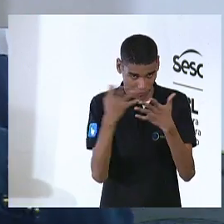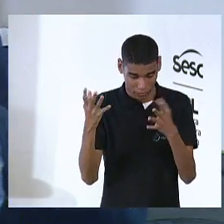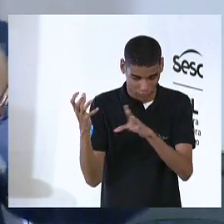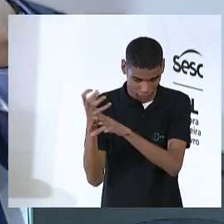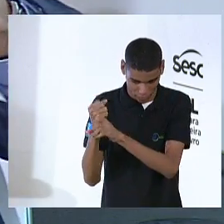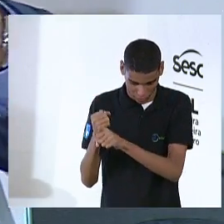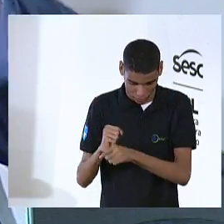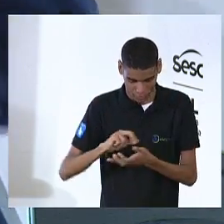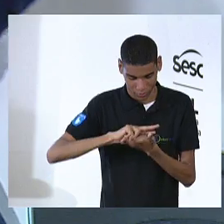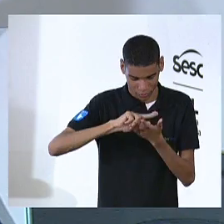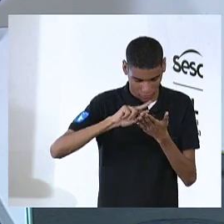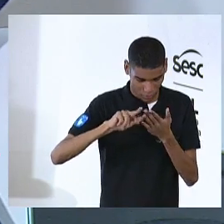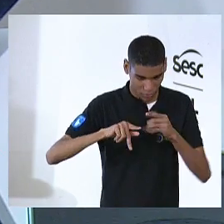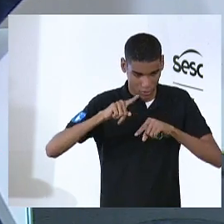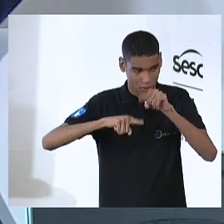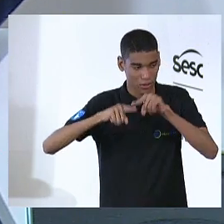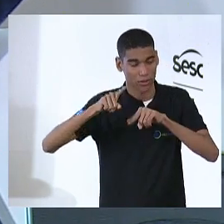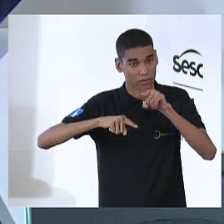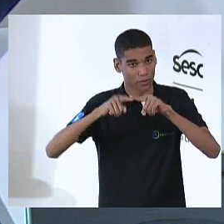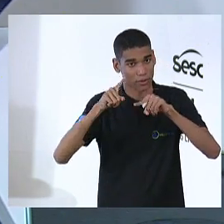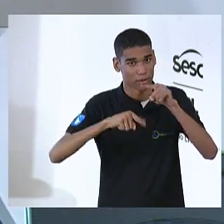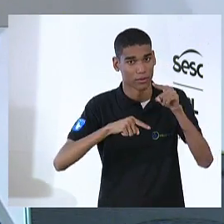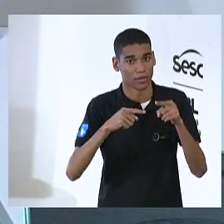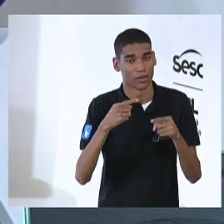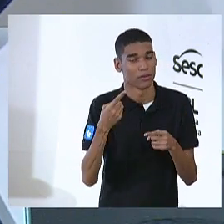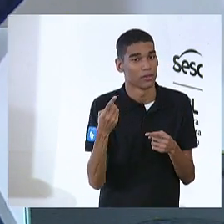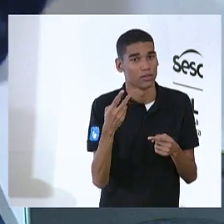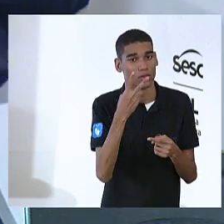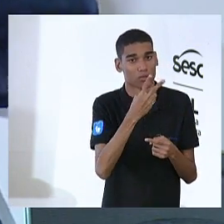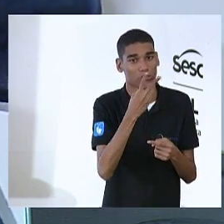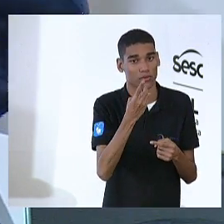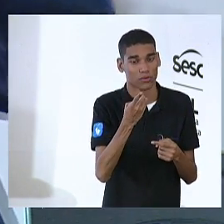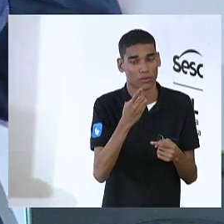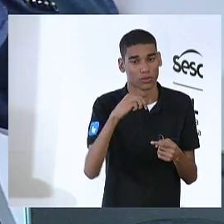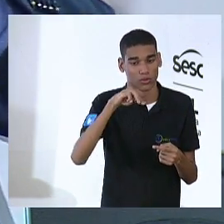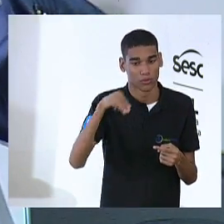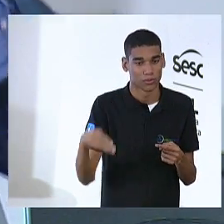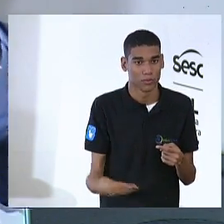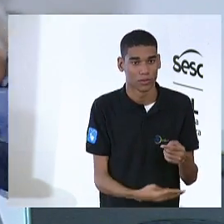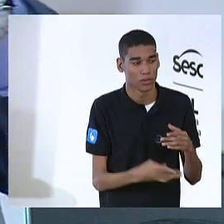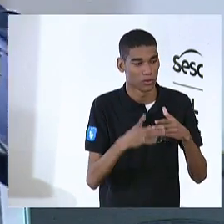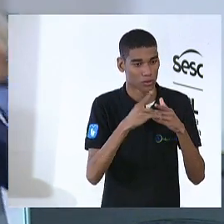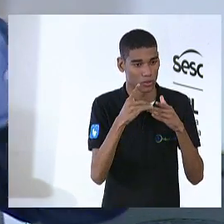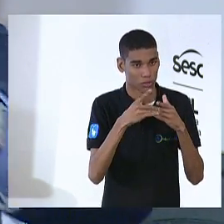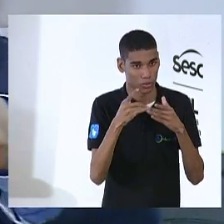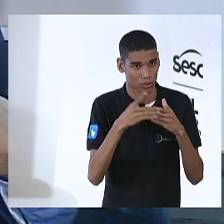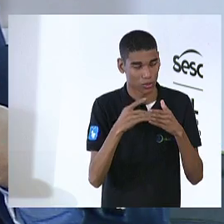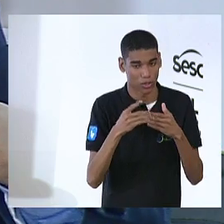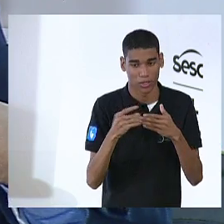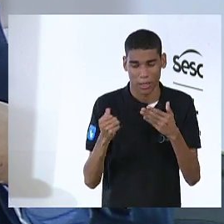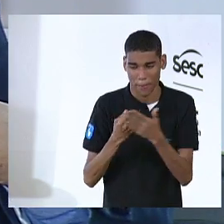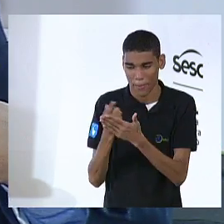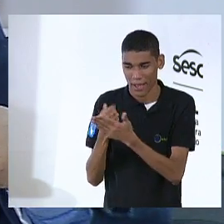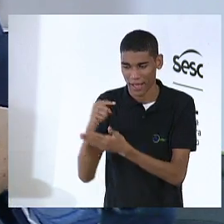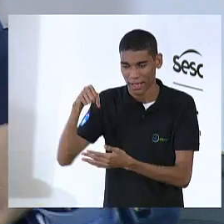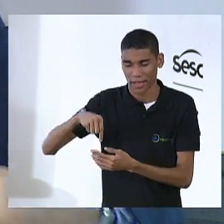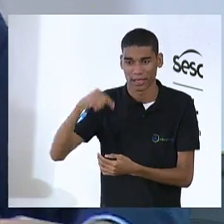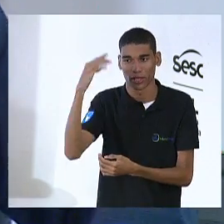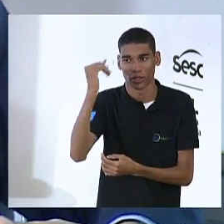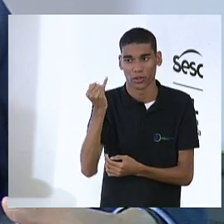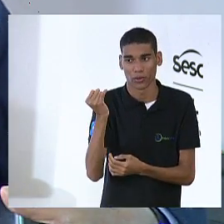elementos, e os 520 bilhões de dólares que estão lá fora, que podiam estar aqui pagando os impostos e sendo investidos,